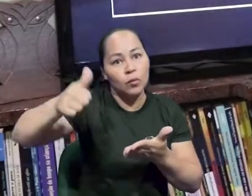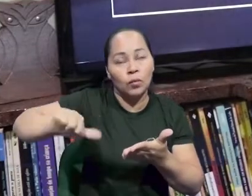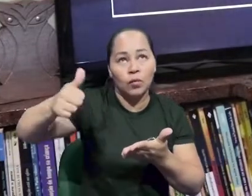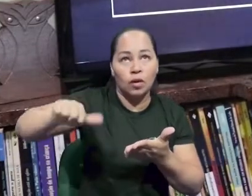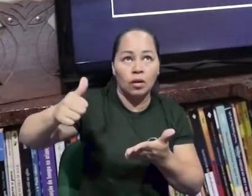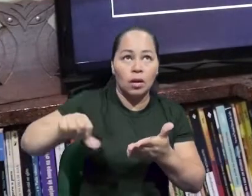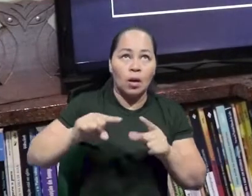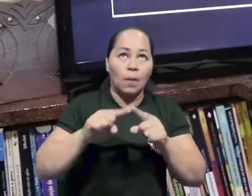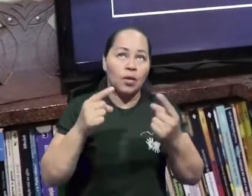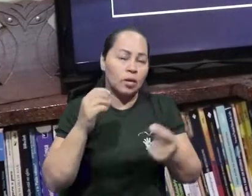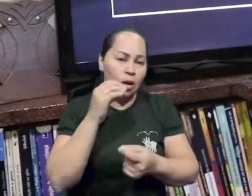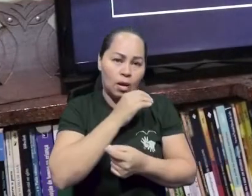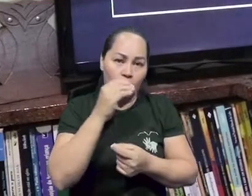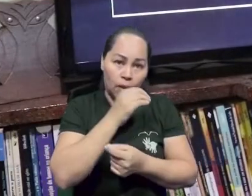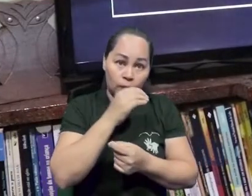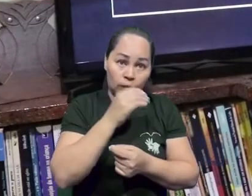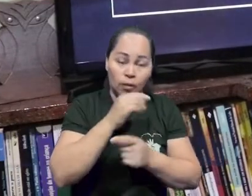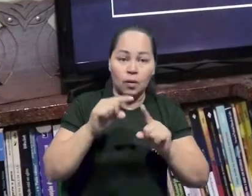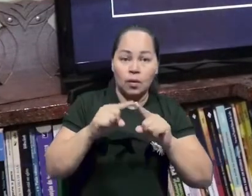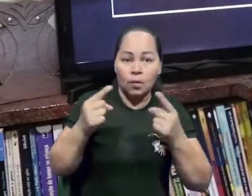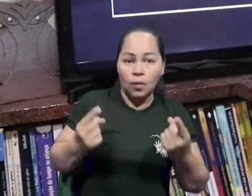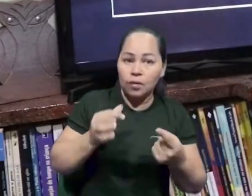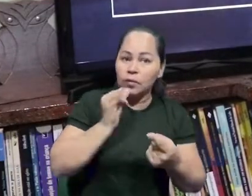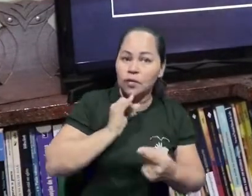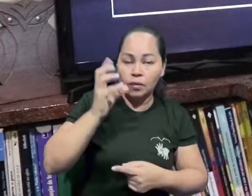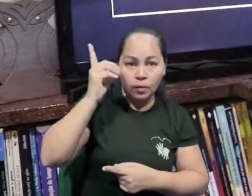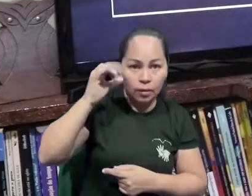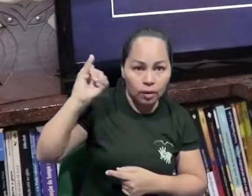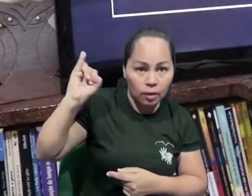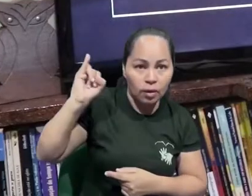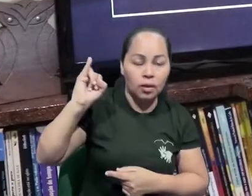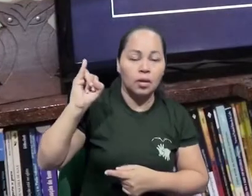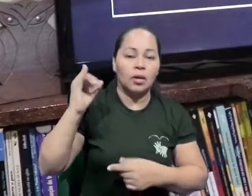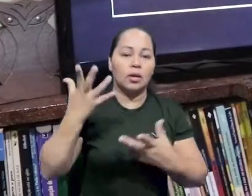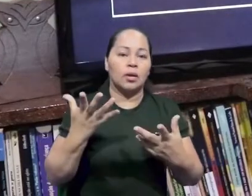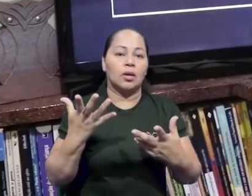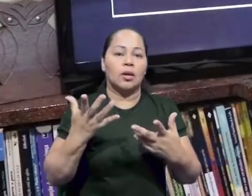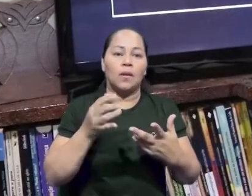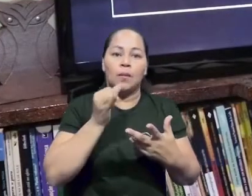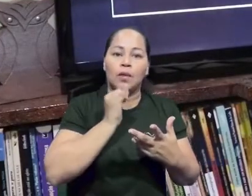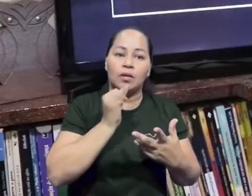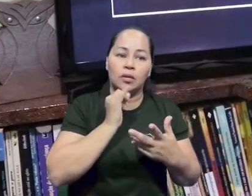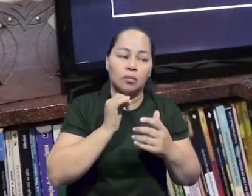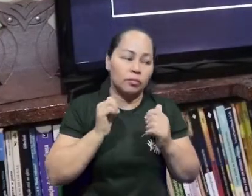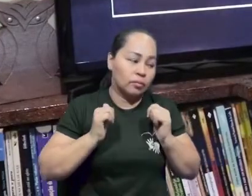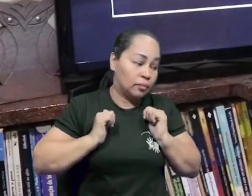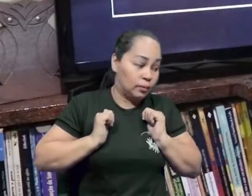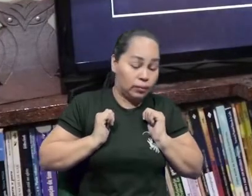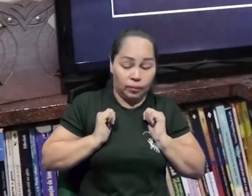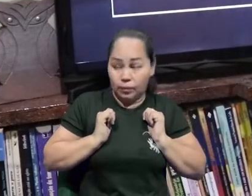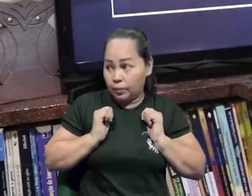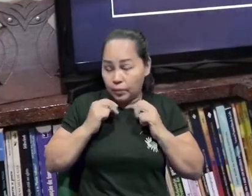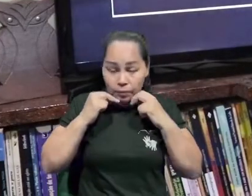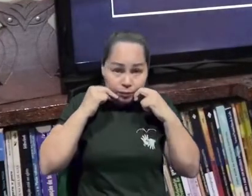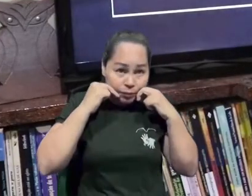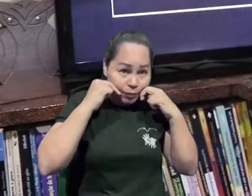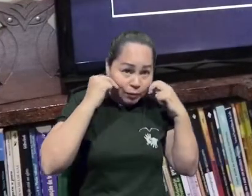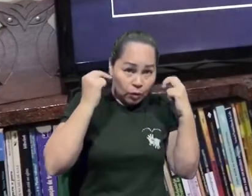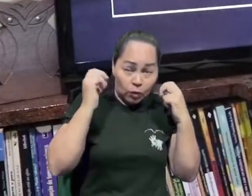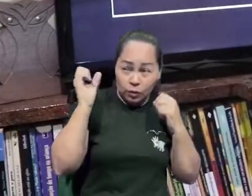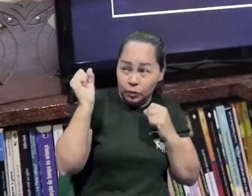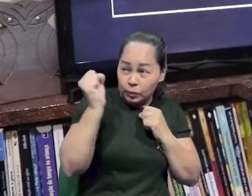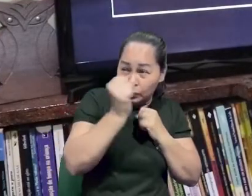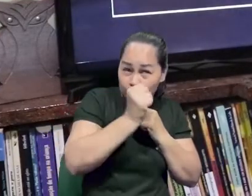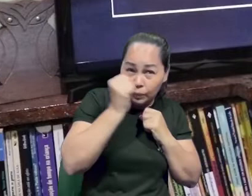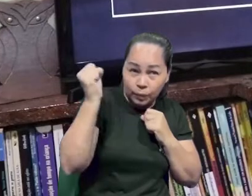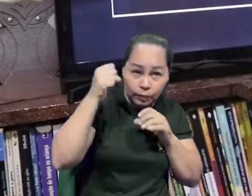ainda para avaliar, mas é muito rápido. No caso de alunos com DI, deficiência intelectual mais retraídos, ou com uma deficiência